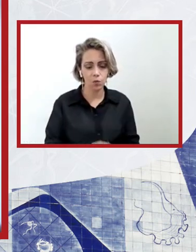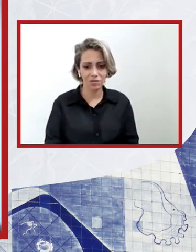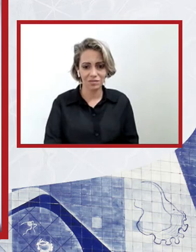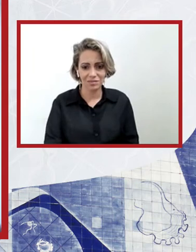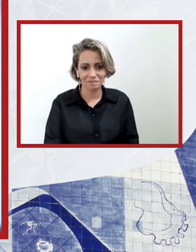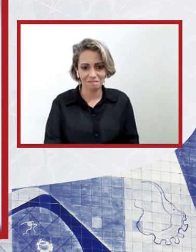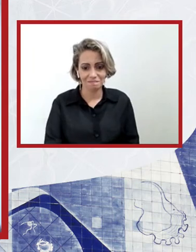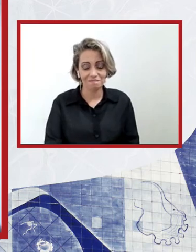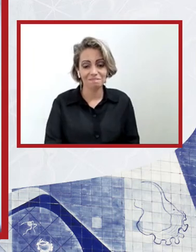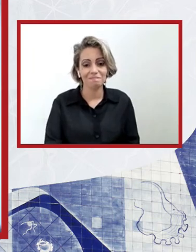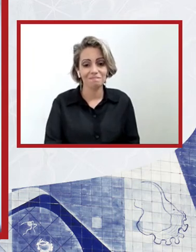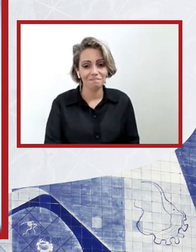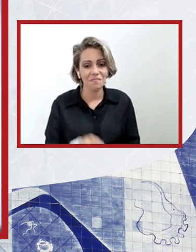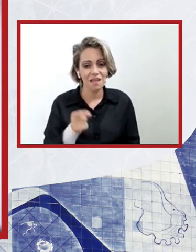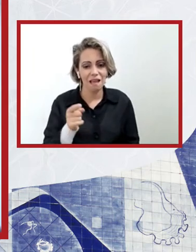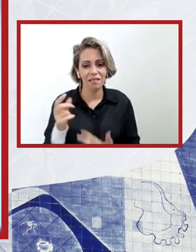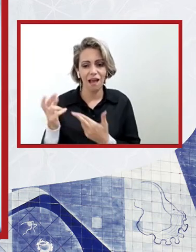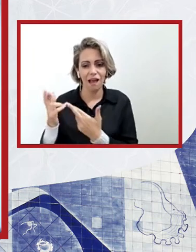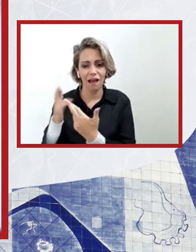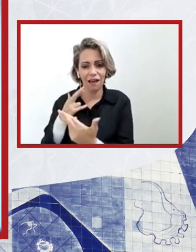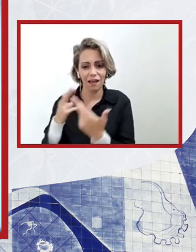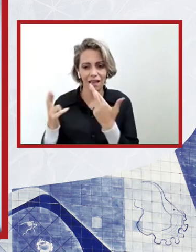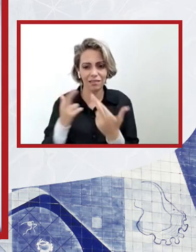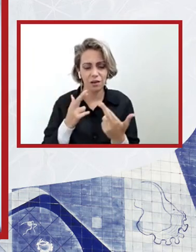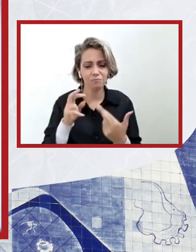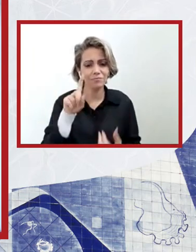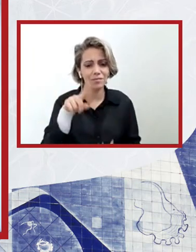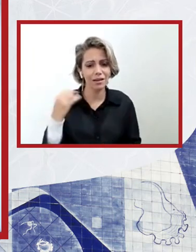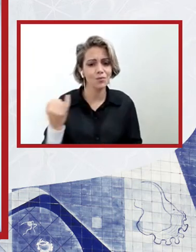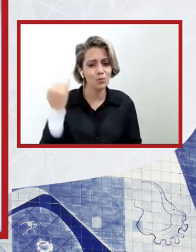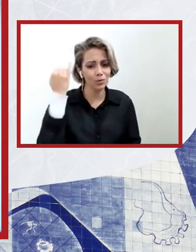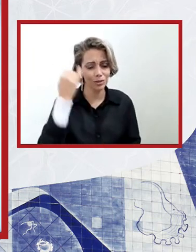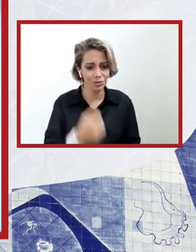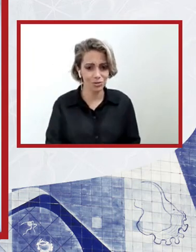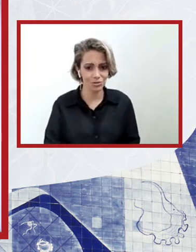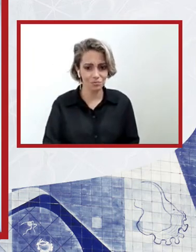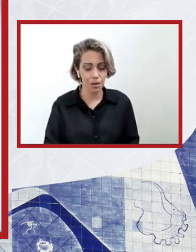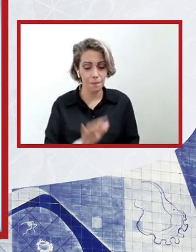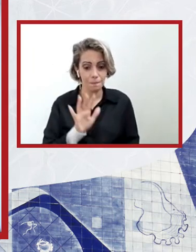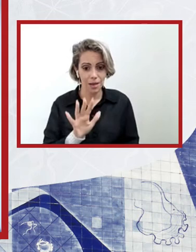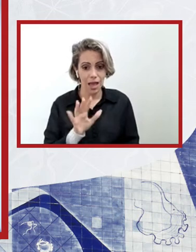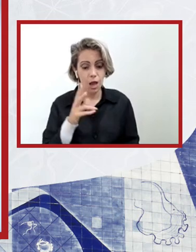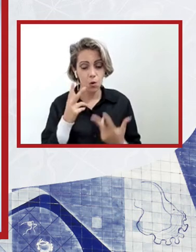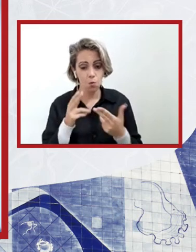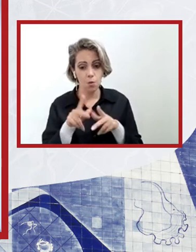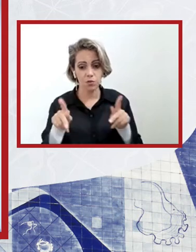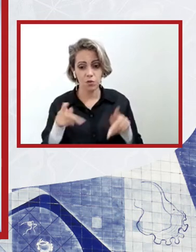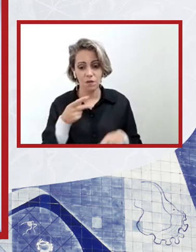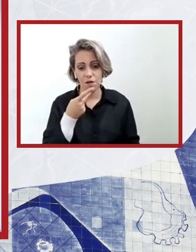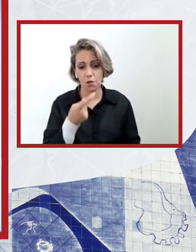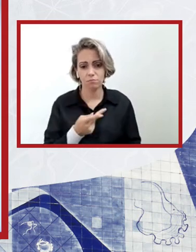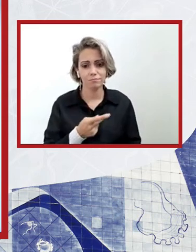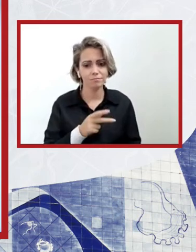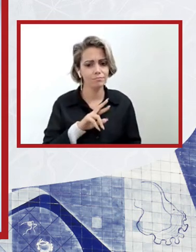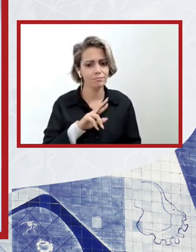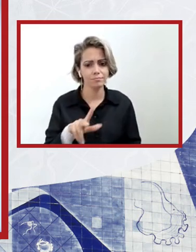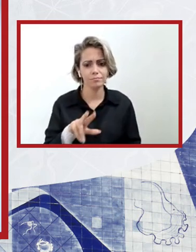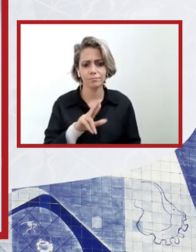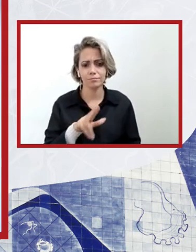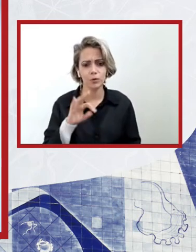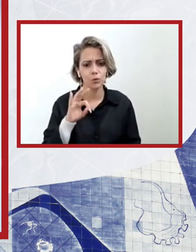Então, essas relações são essenciais. Agora, como o professor falou, né, nem todos sabem